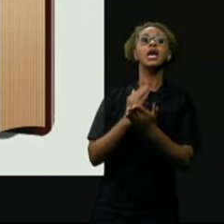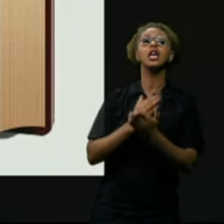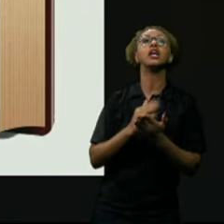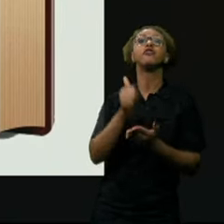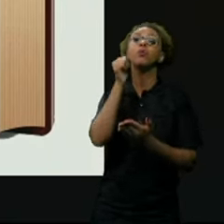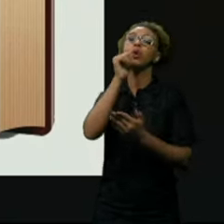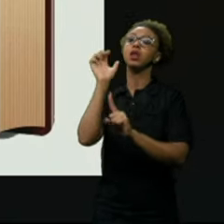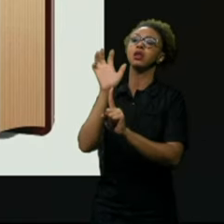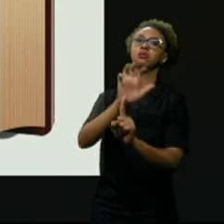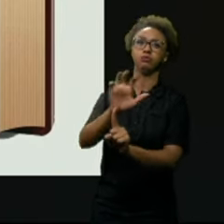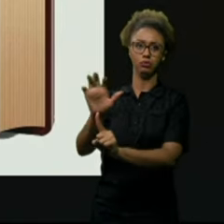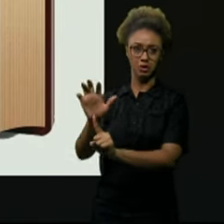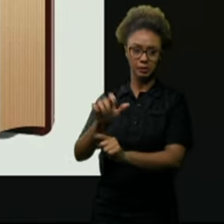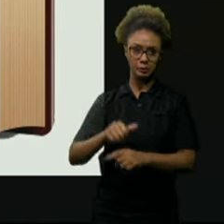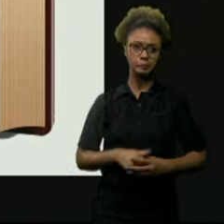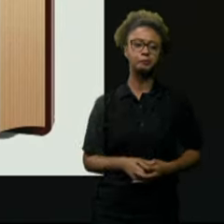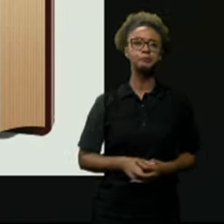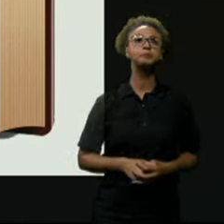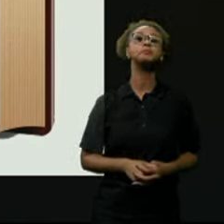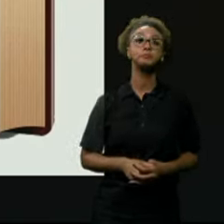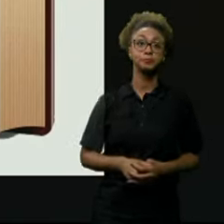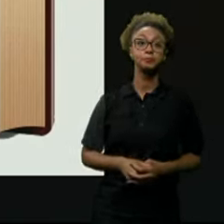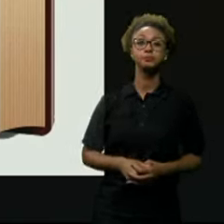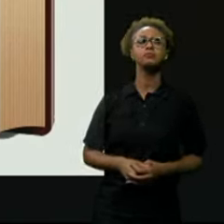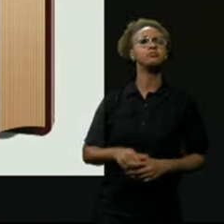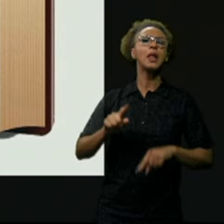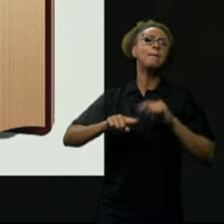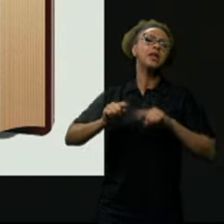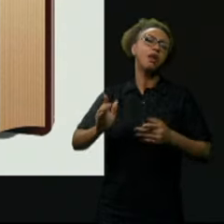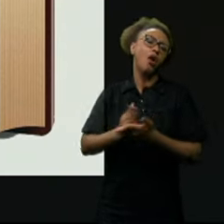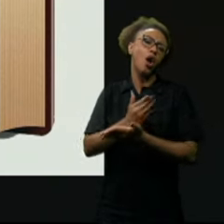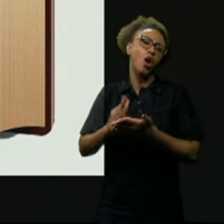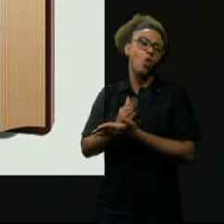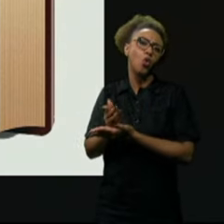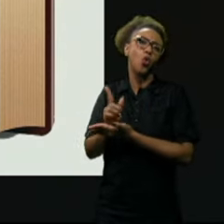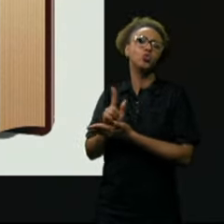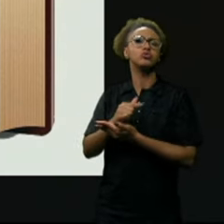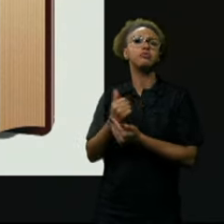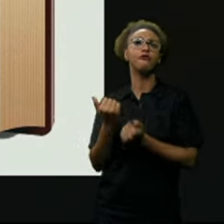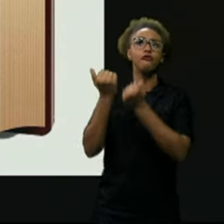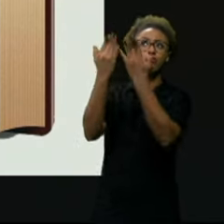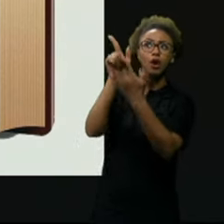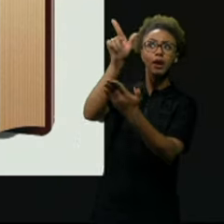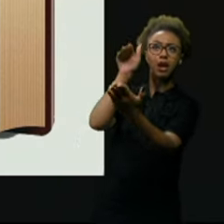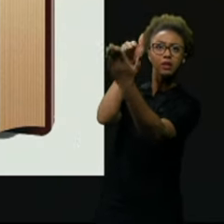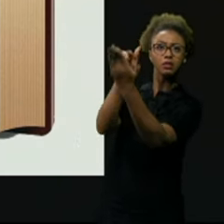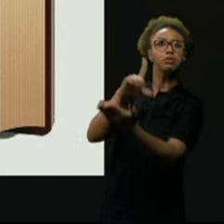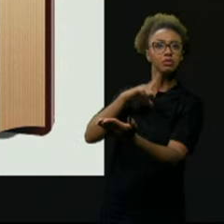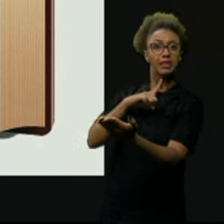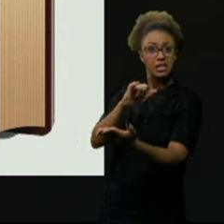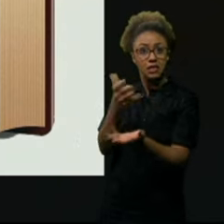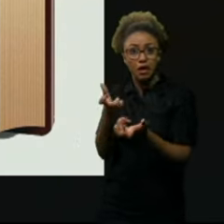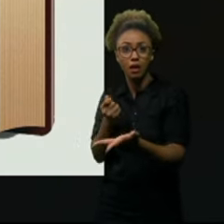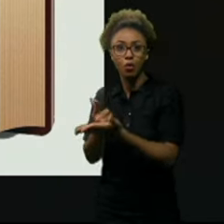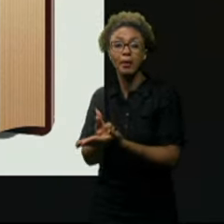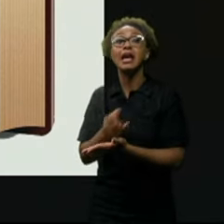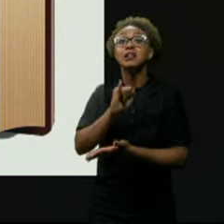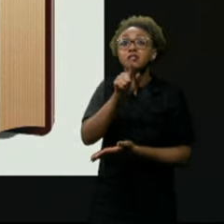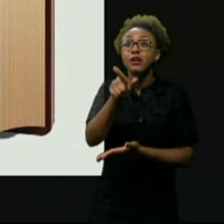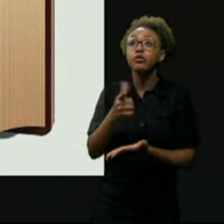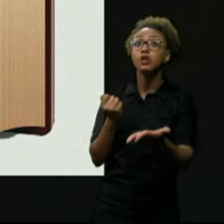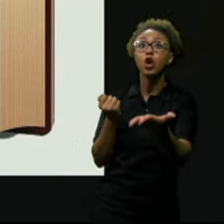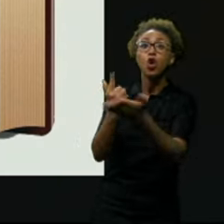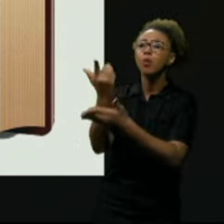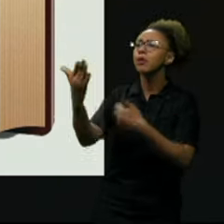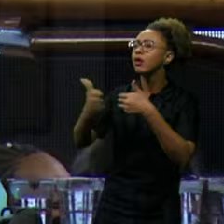influência né Esses são alguns dos materiais que estão lá fora se você desejar adquirir todas as vezes